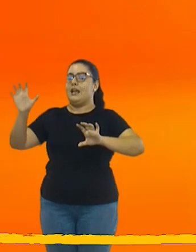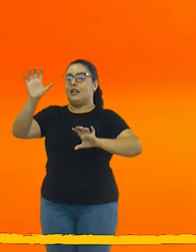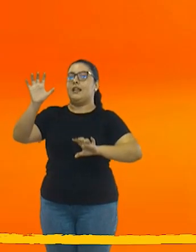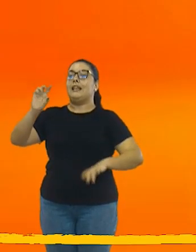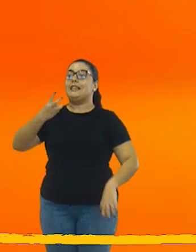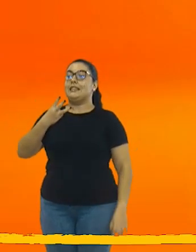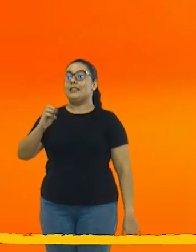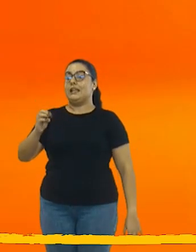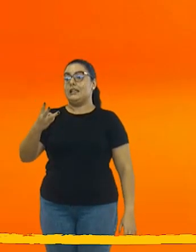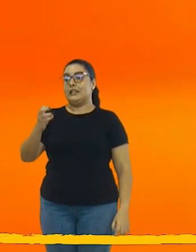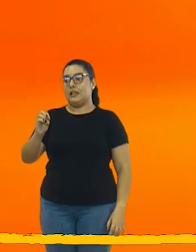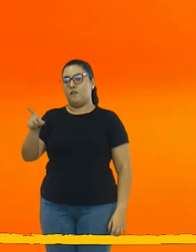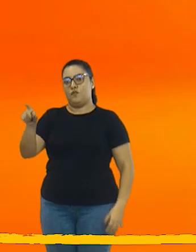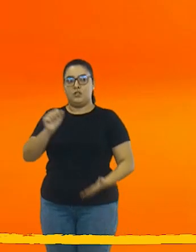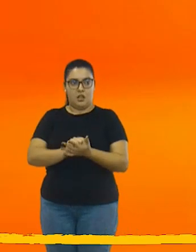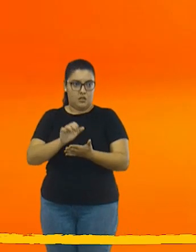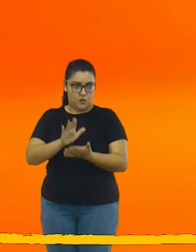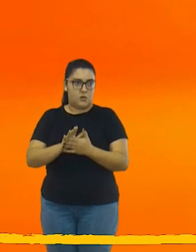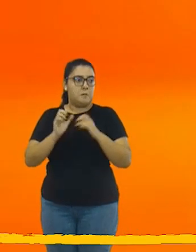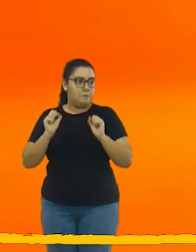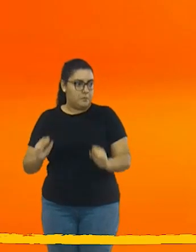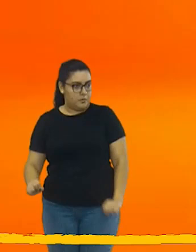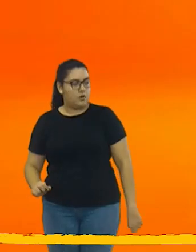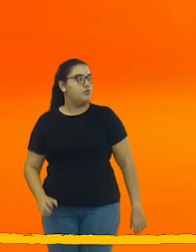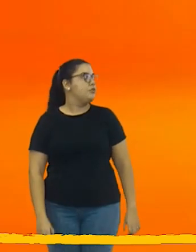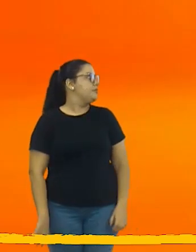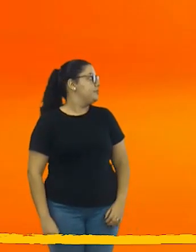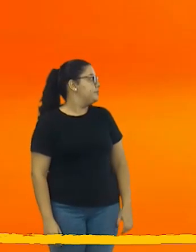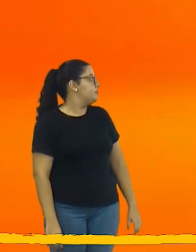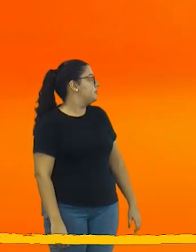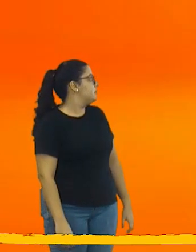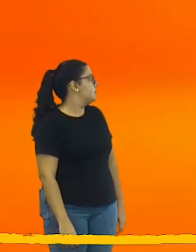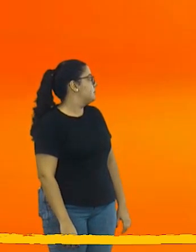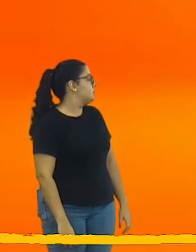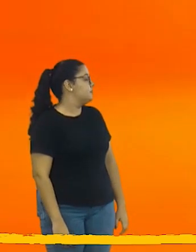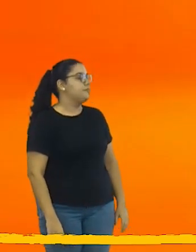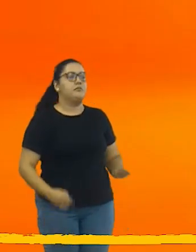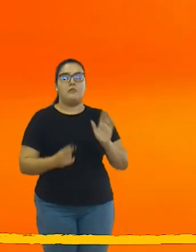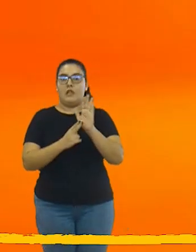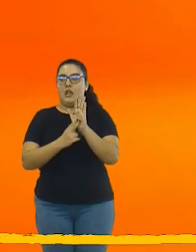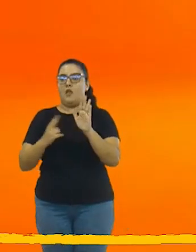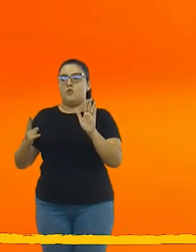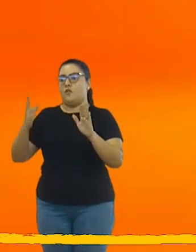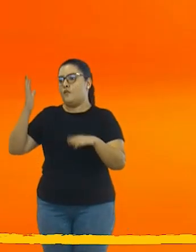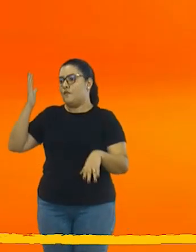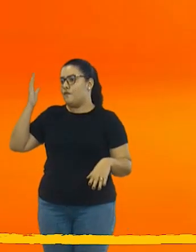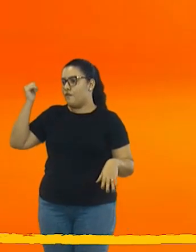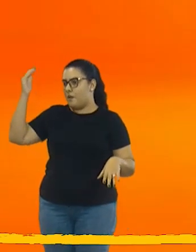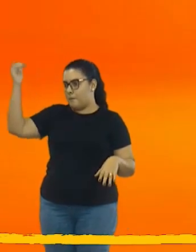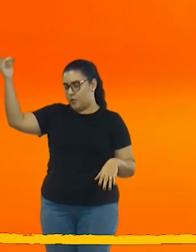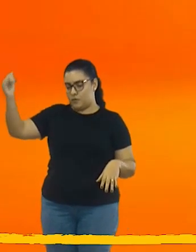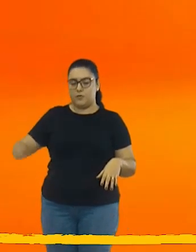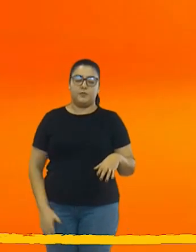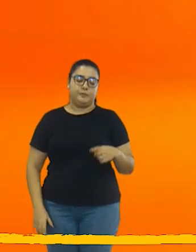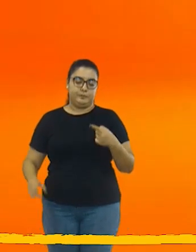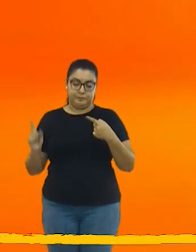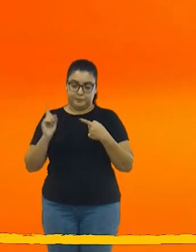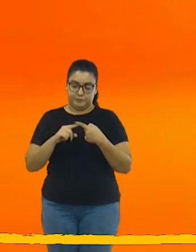30. E você anota comigo agora dois autores da maior relevância neste